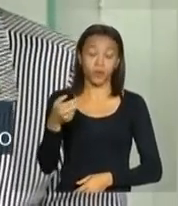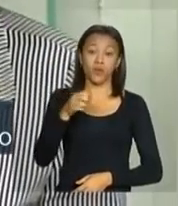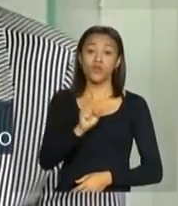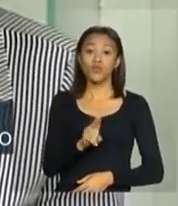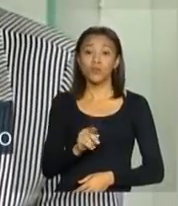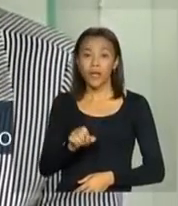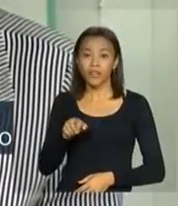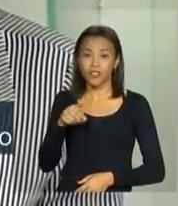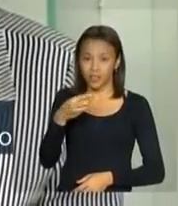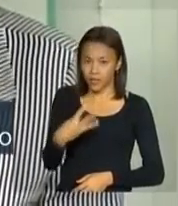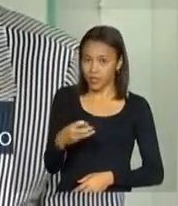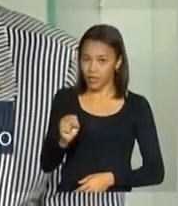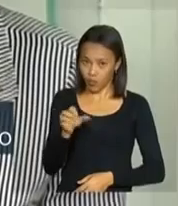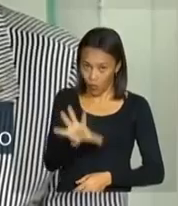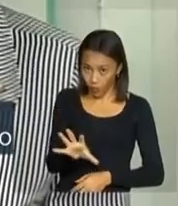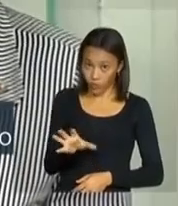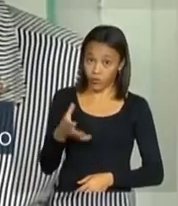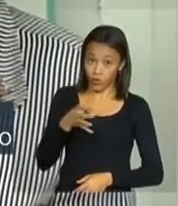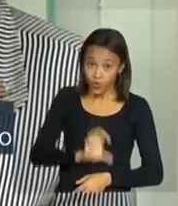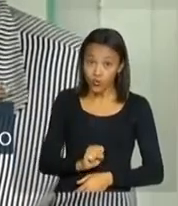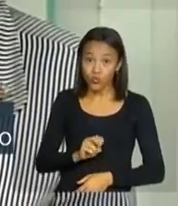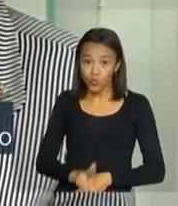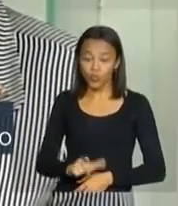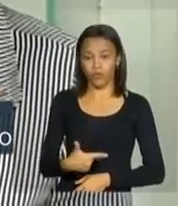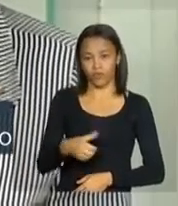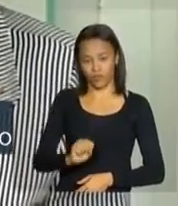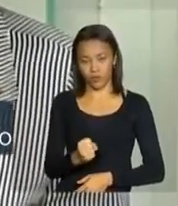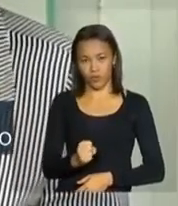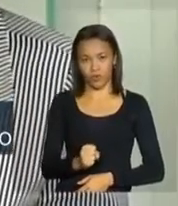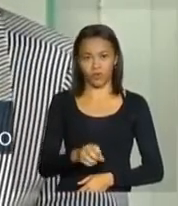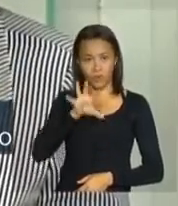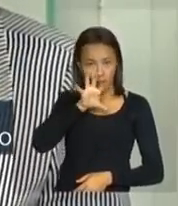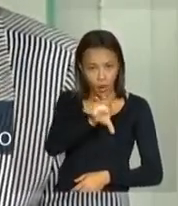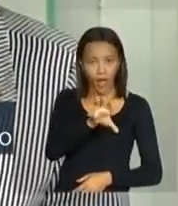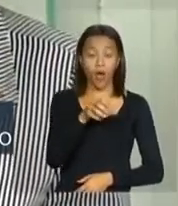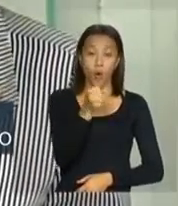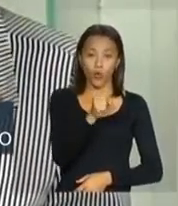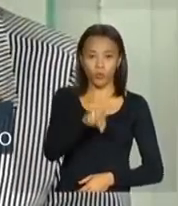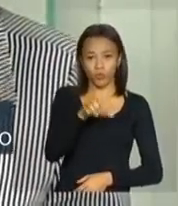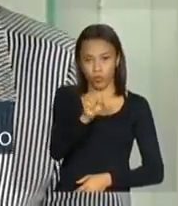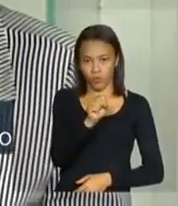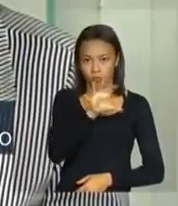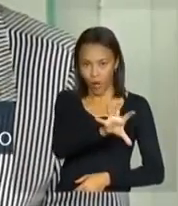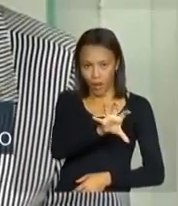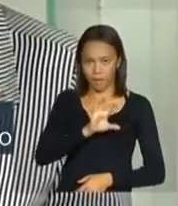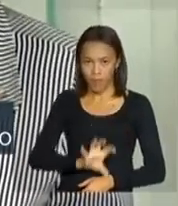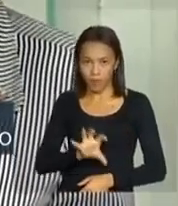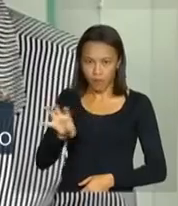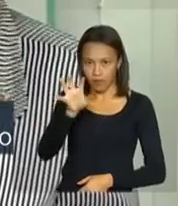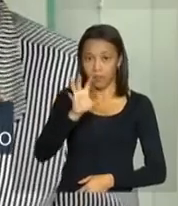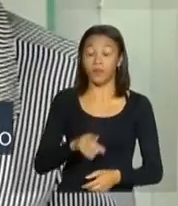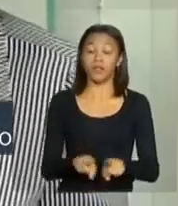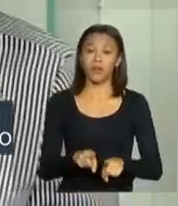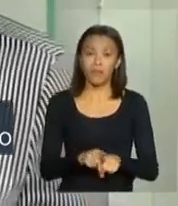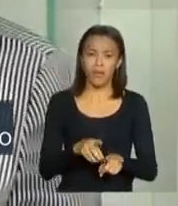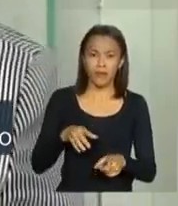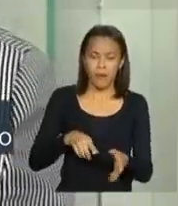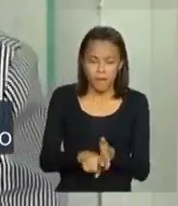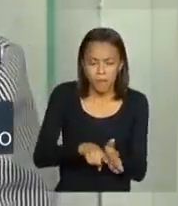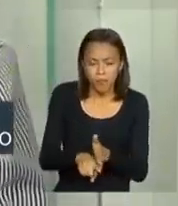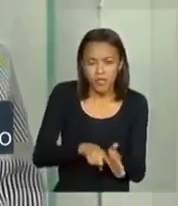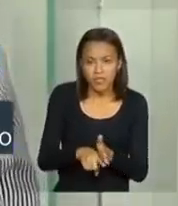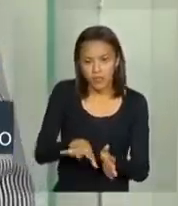Sudeste, 38. Sul, 28. E Centro-Oeste, 8,8. Produção científica